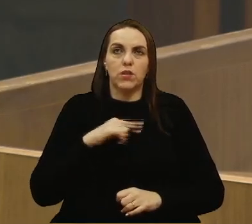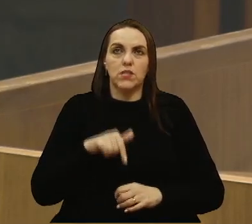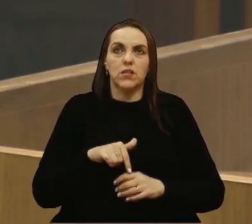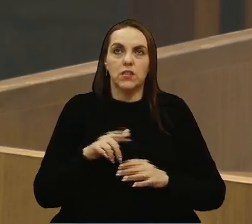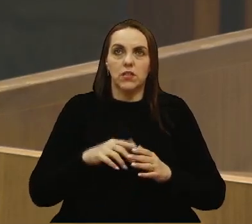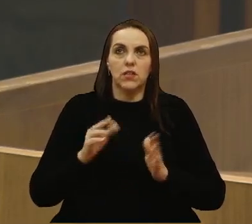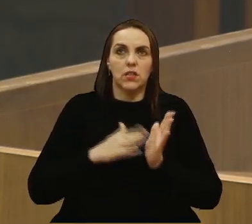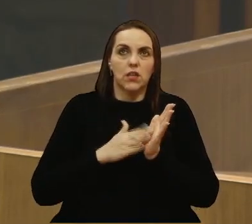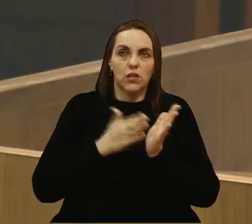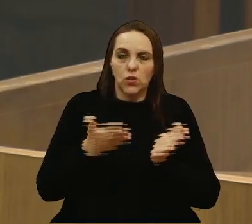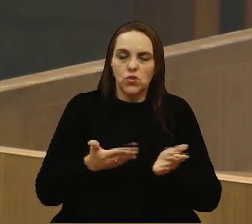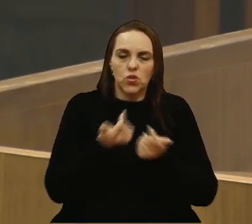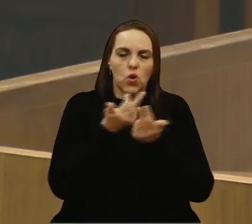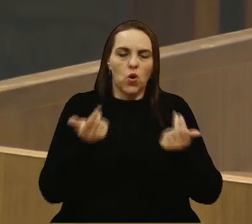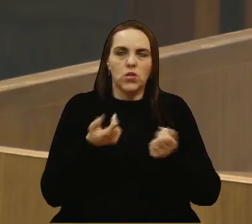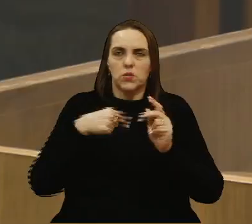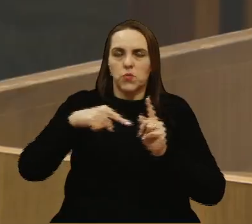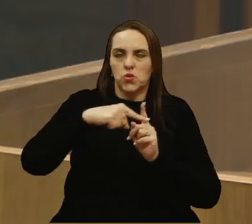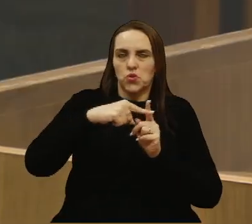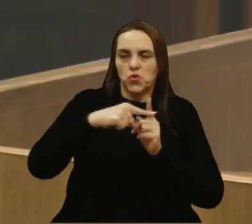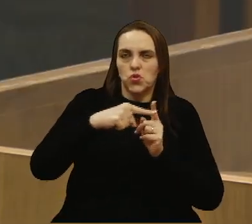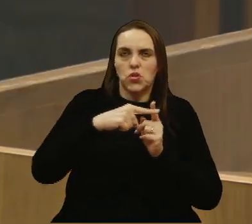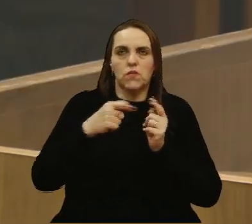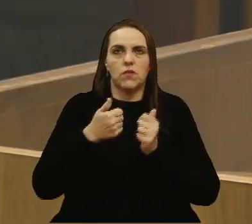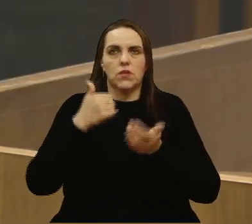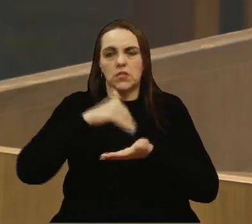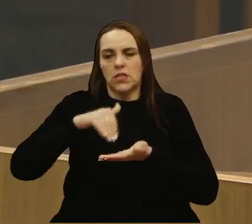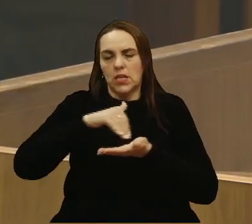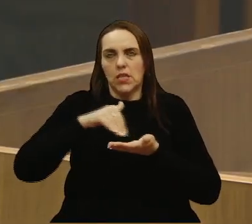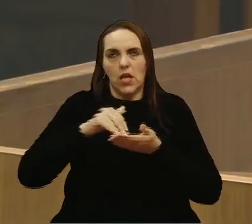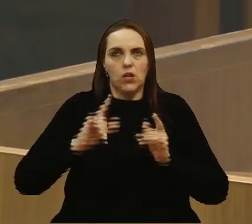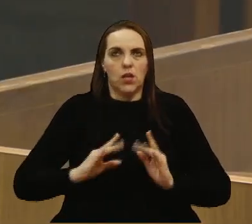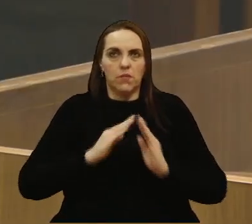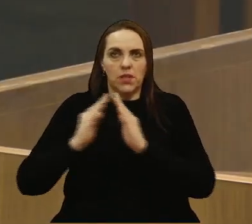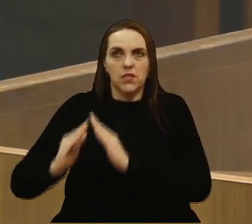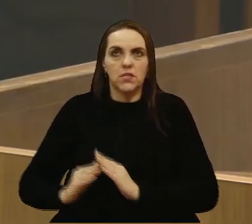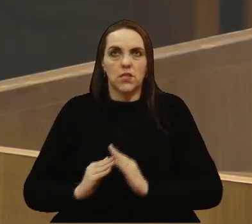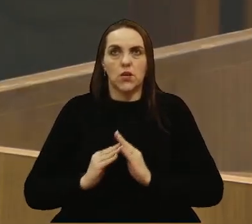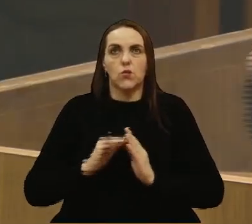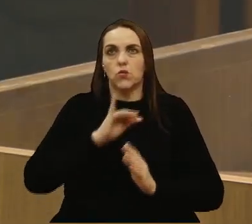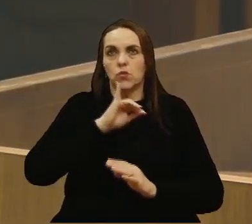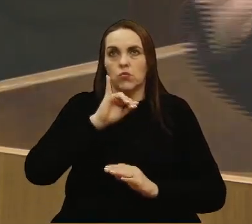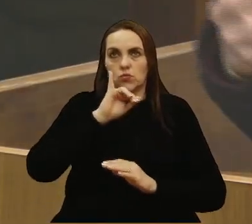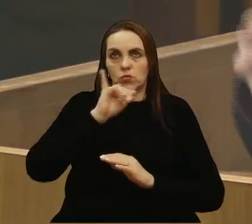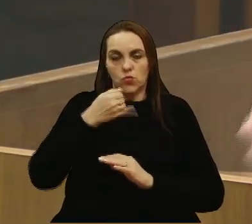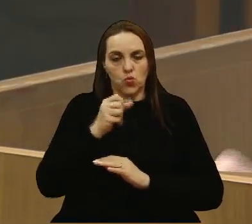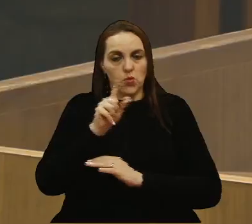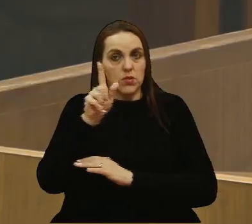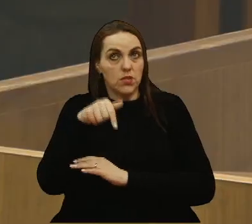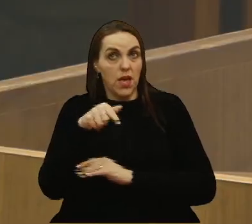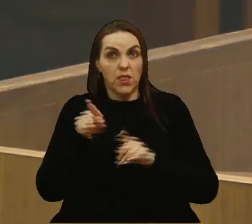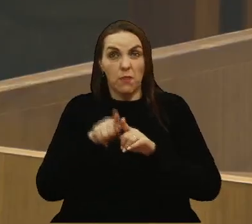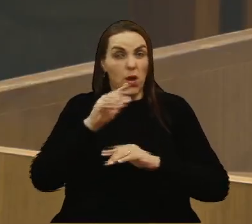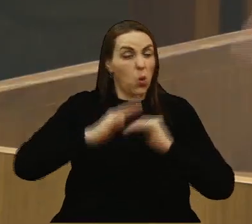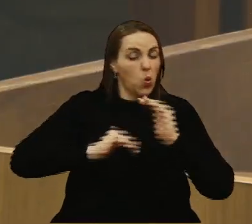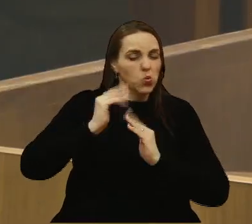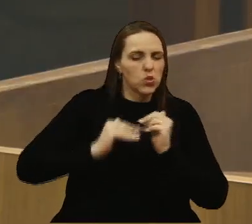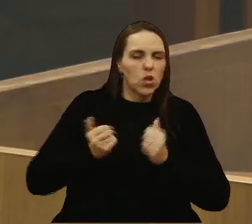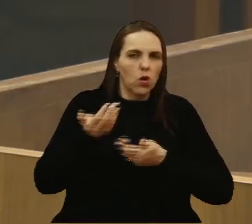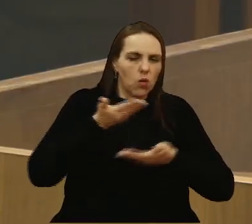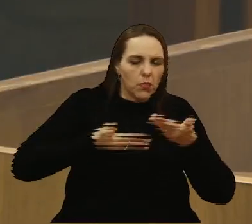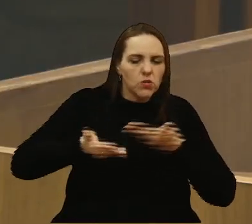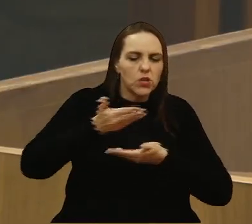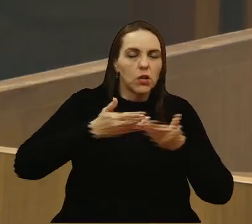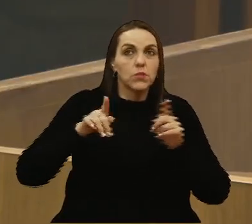coisas positivas. Também elogio o secretário de Habitação, José de Abreu, que, por vezes, nós temos construções e compartilhamos, inclusive,